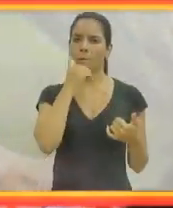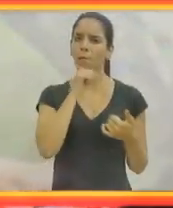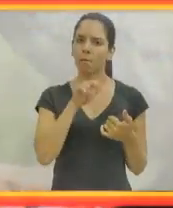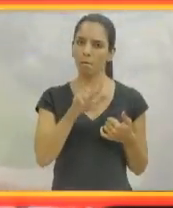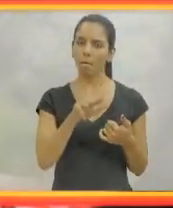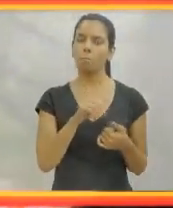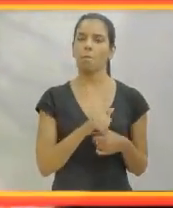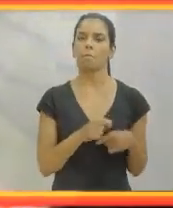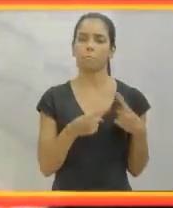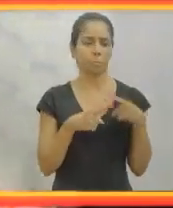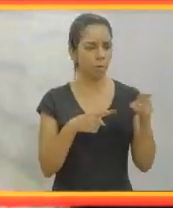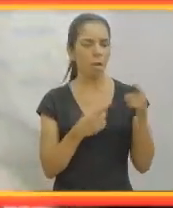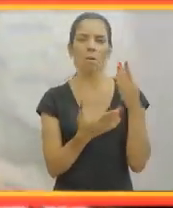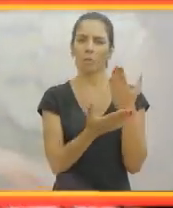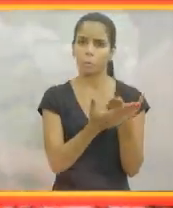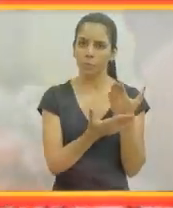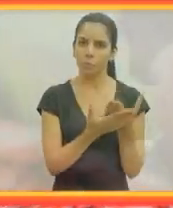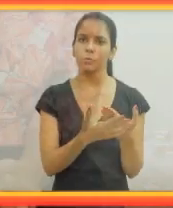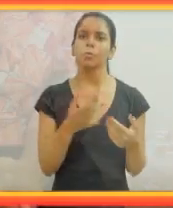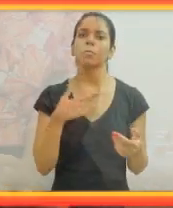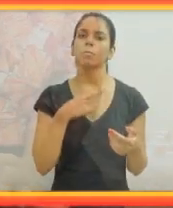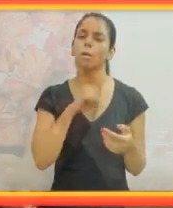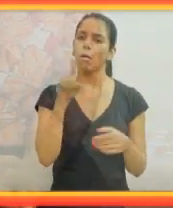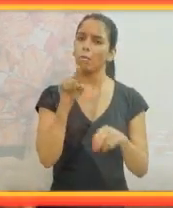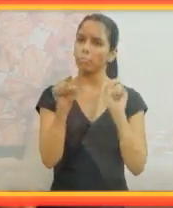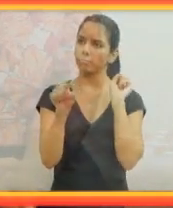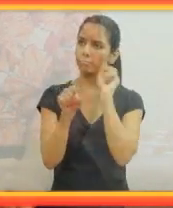porque ela ter estudado,